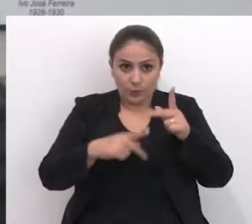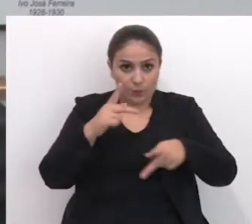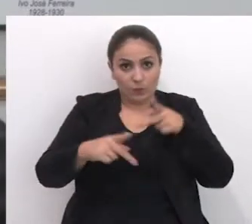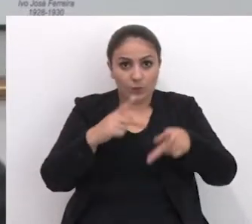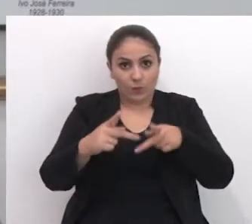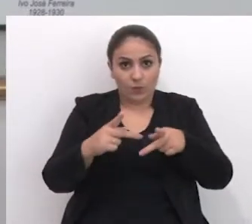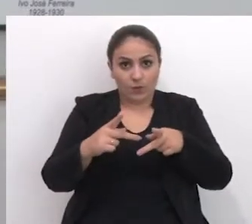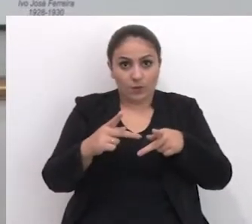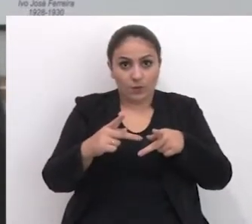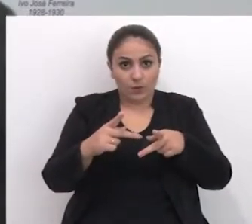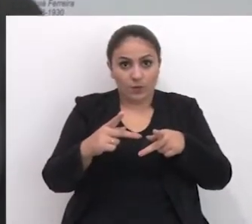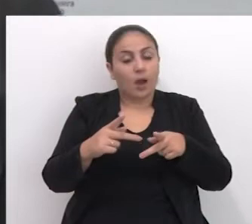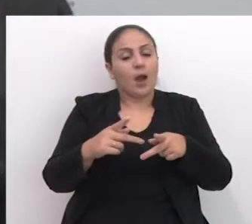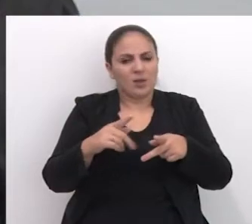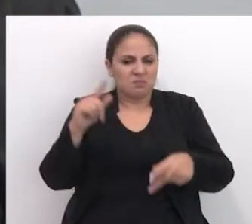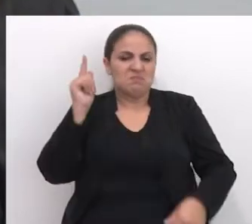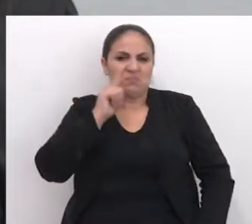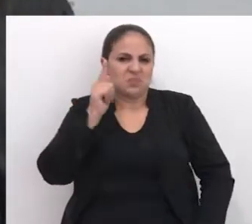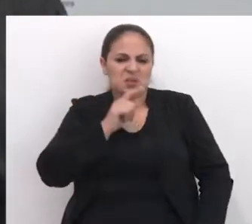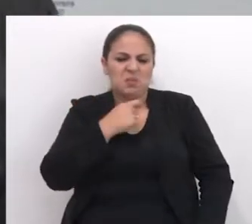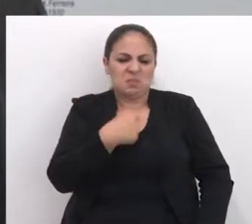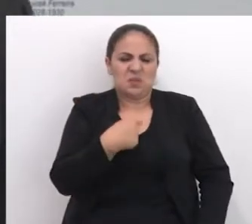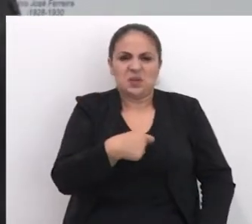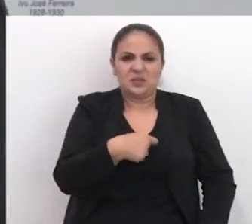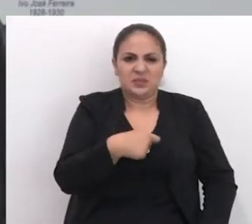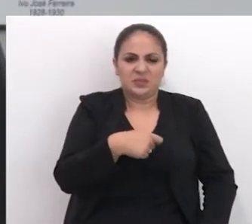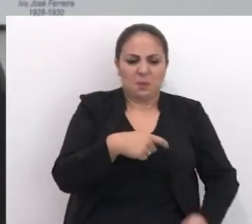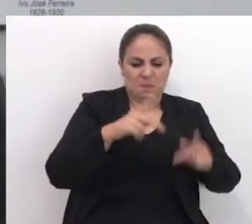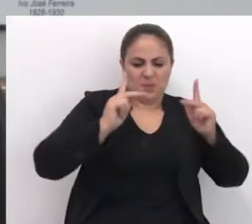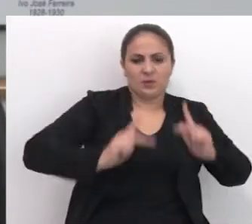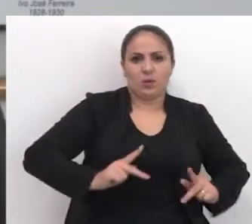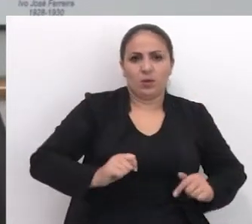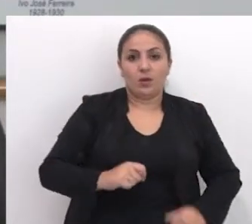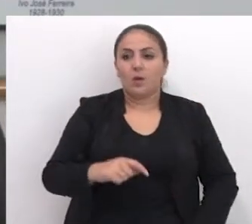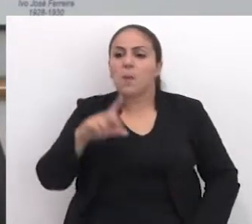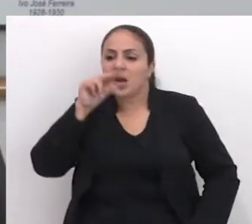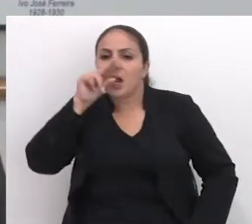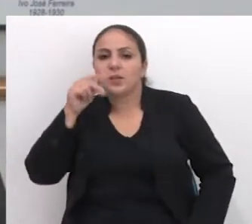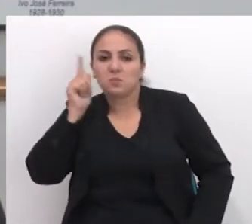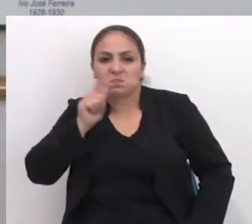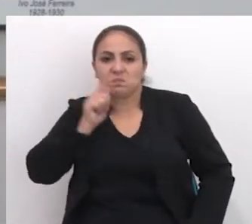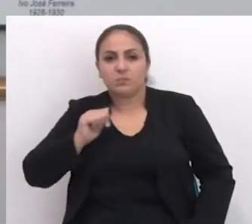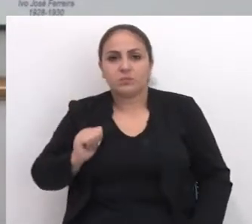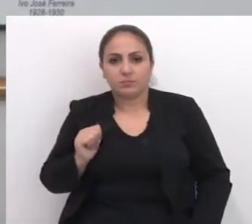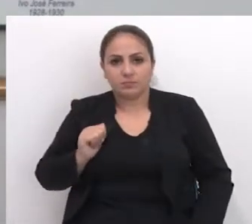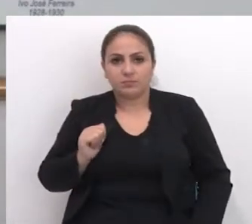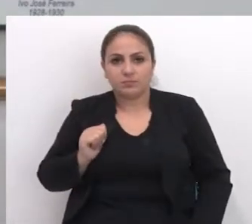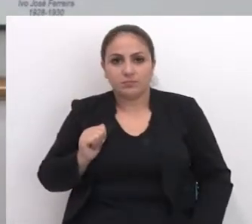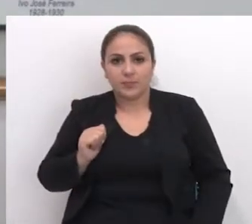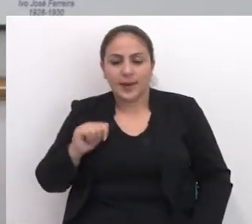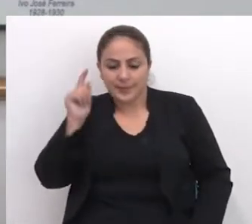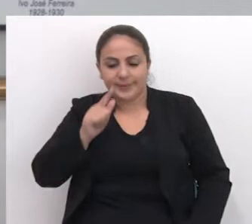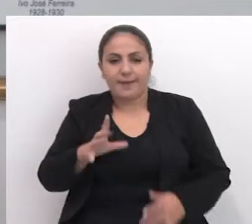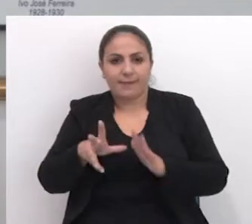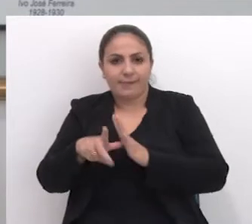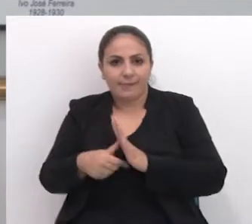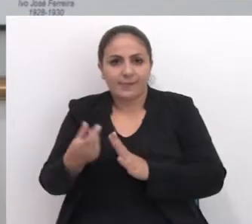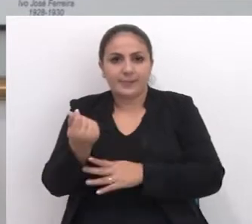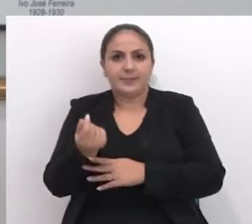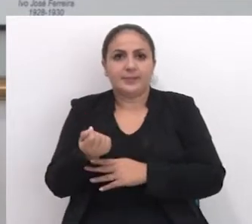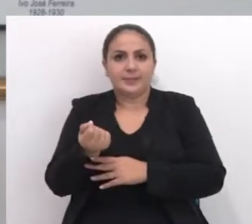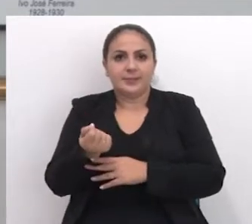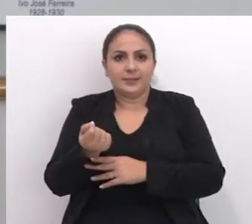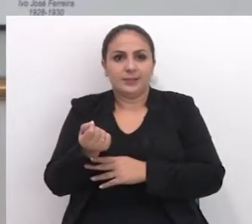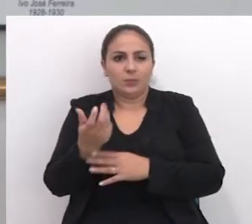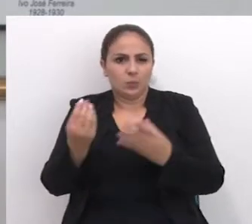fundo partidário, elege, não precisa ser nenhum ser humano para se eleger. Uma galinha dessa se elege quando o